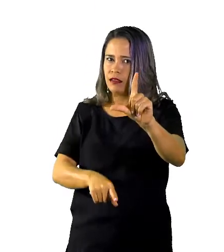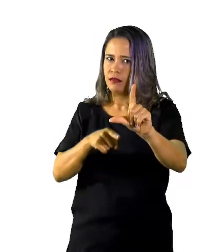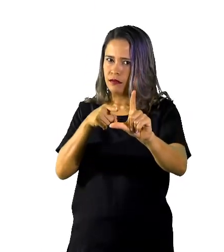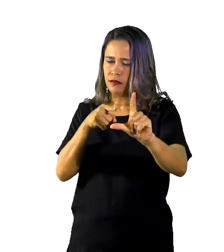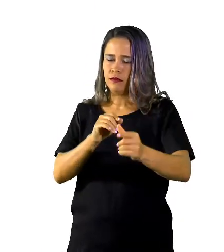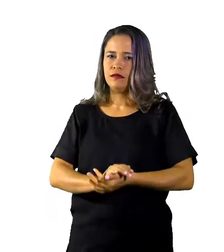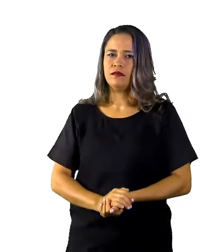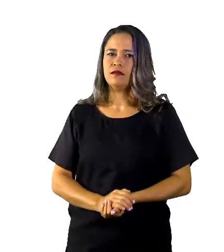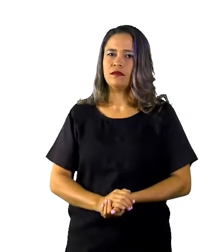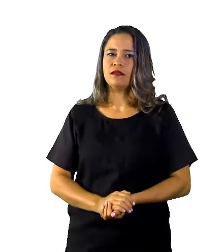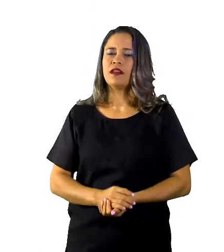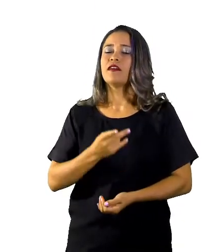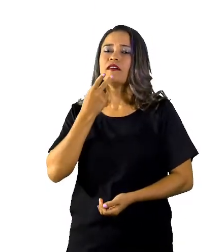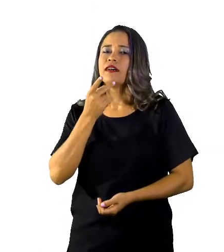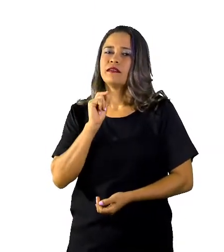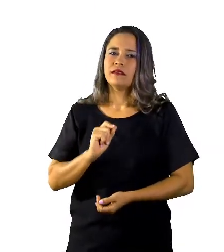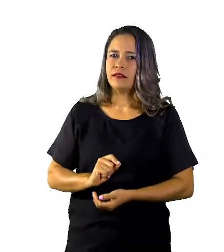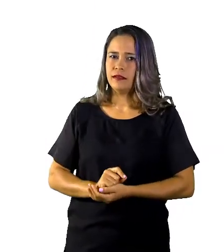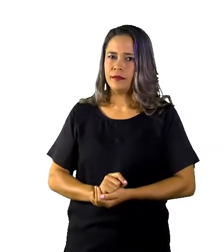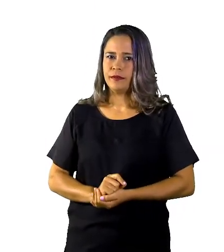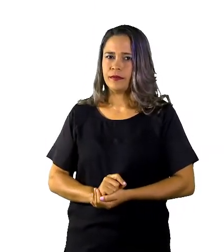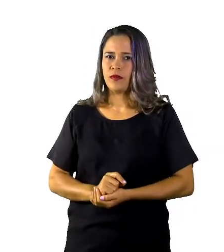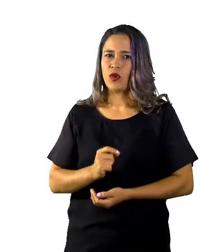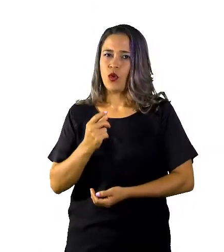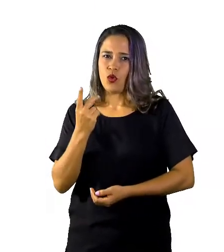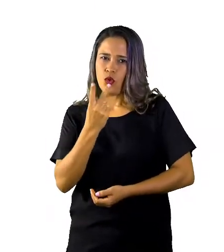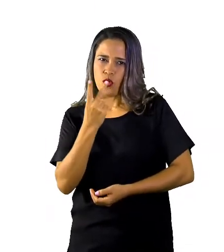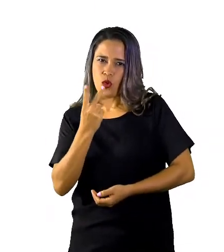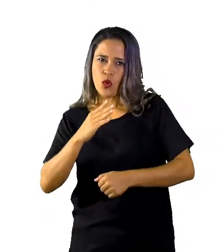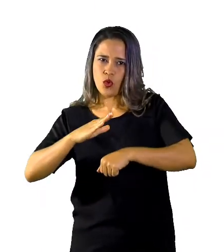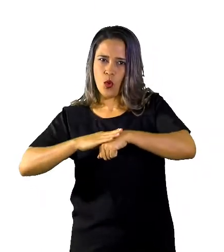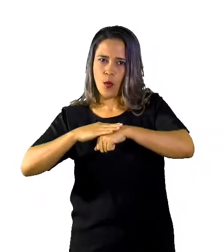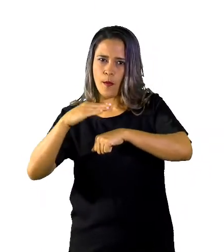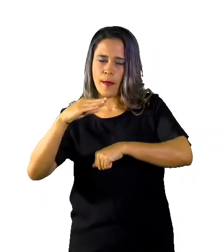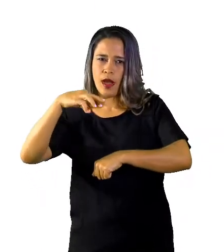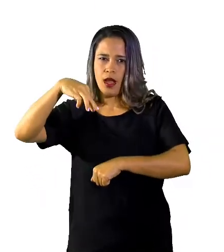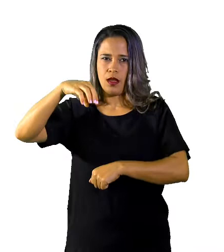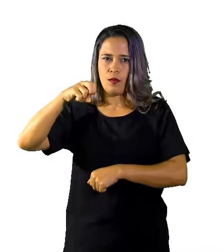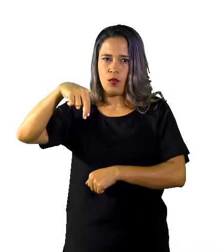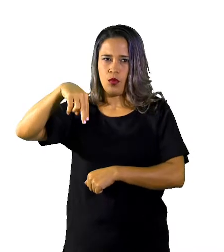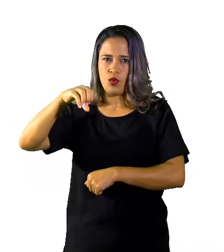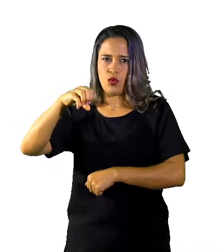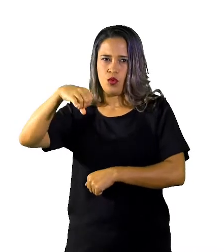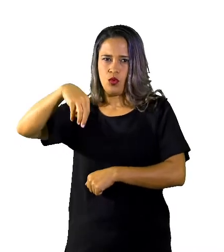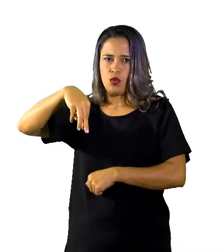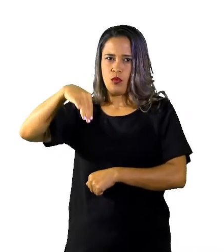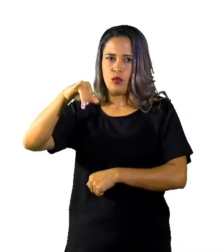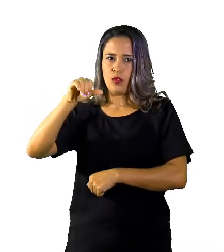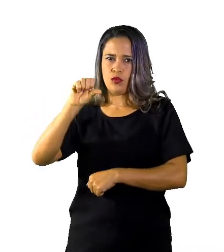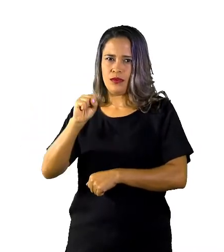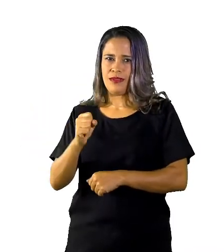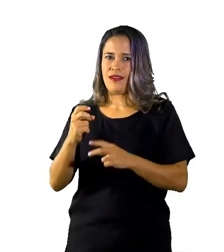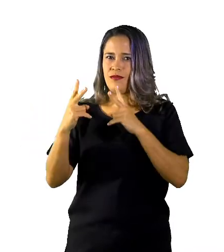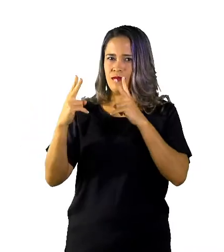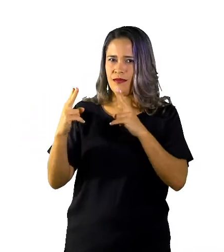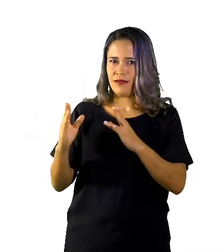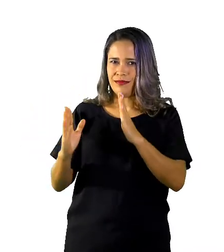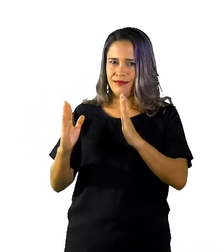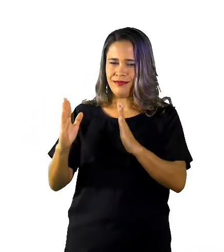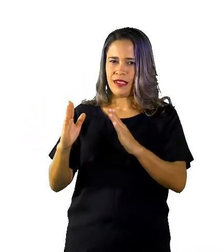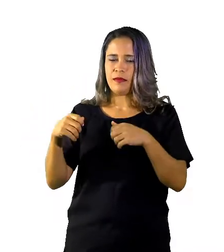definição. Ela diz o seguinte: quando dois ou mais monômios apresentam a mesma parte literal, eles são